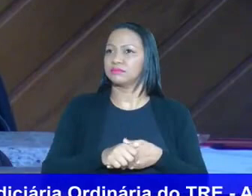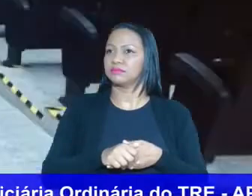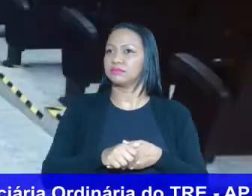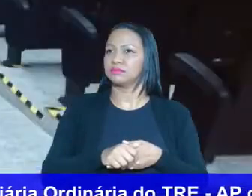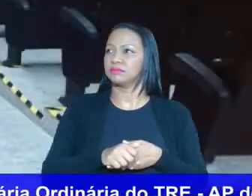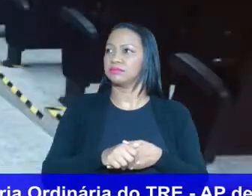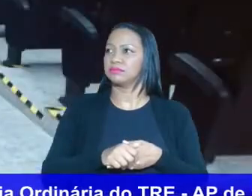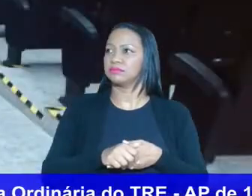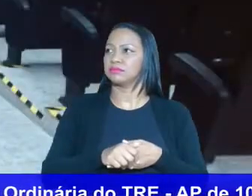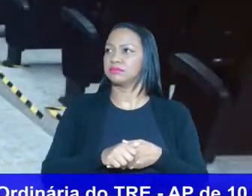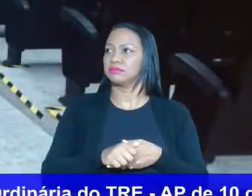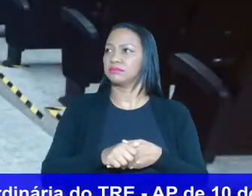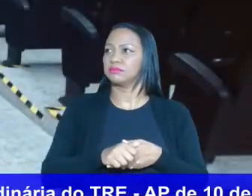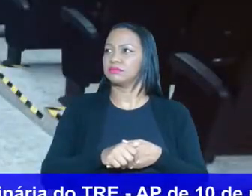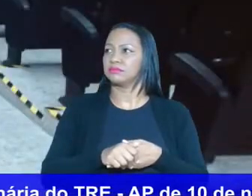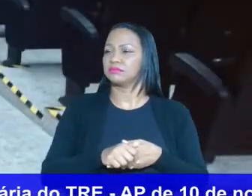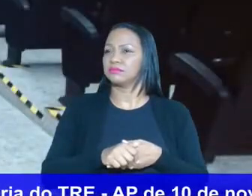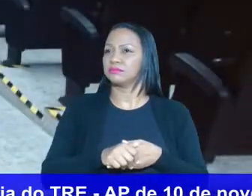Doutor Luciano.